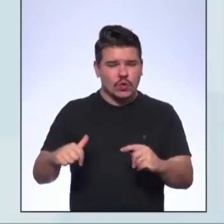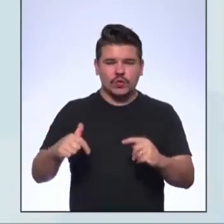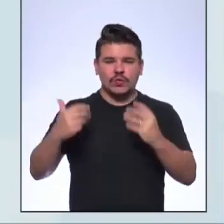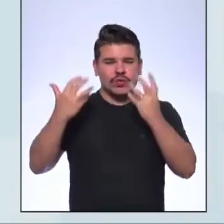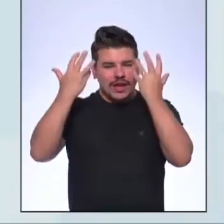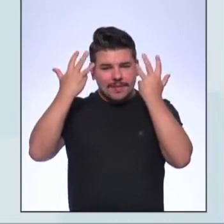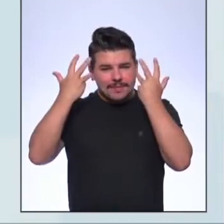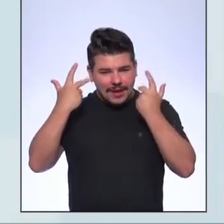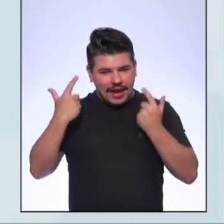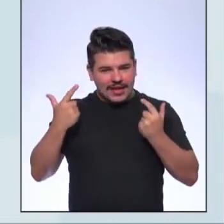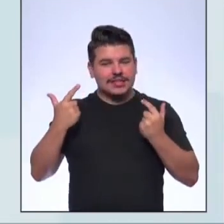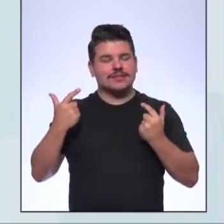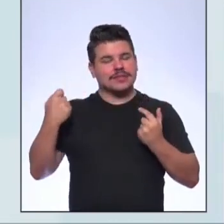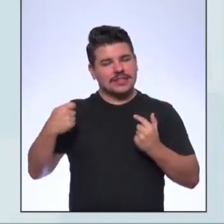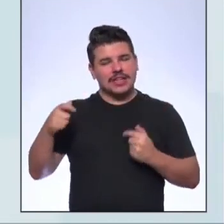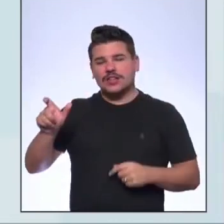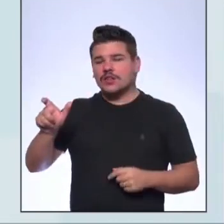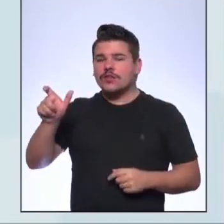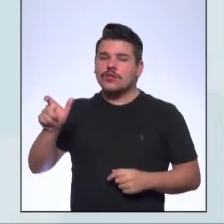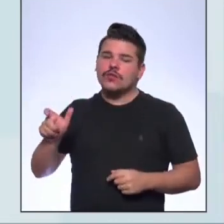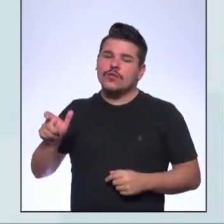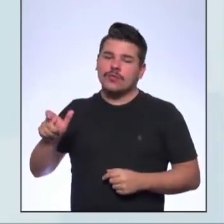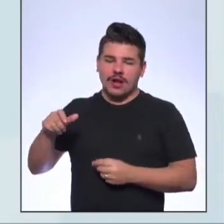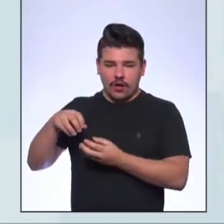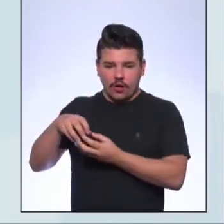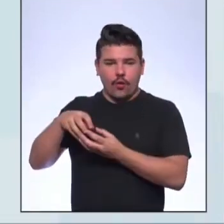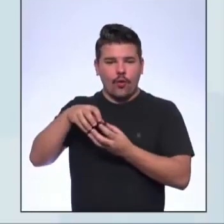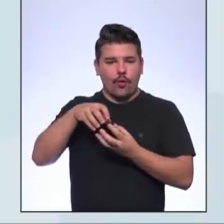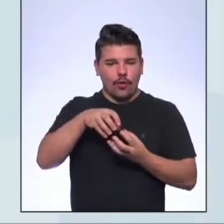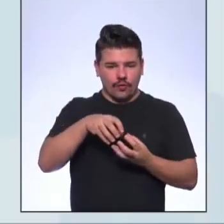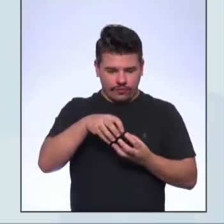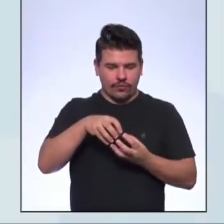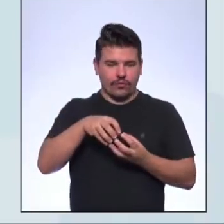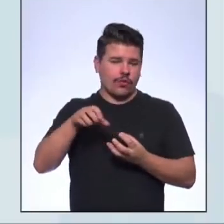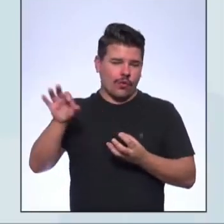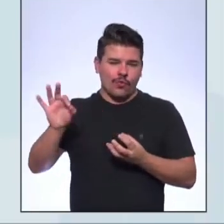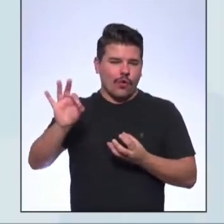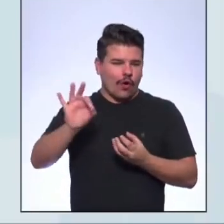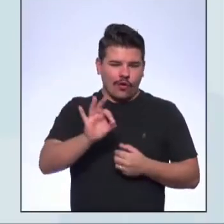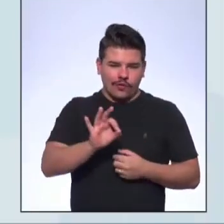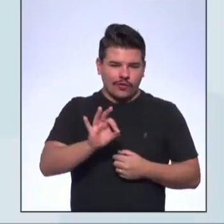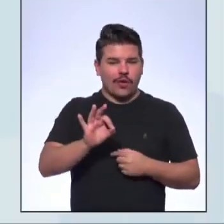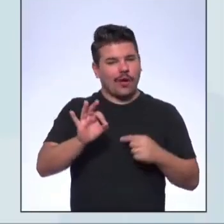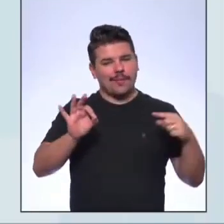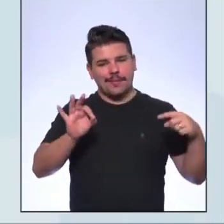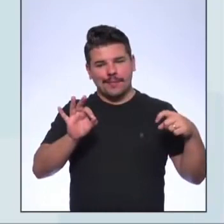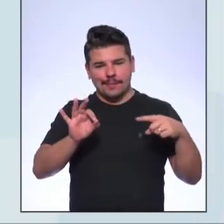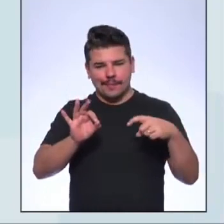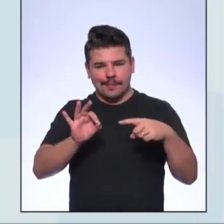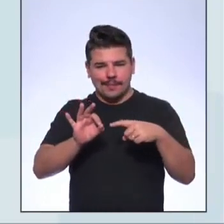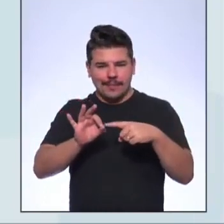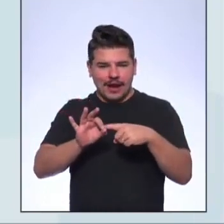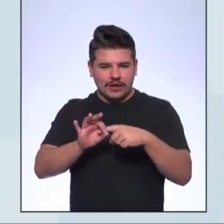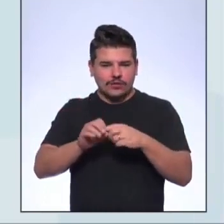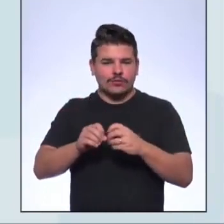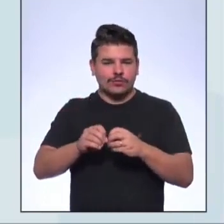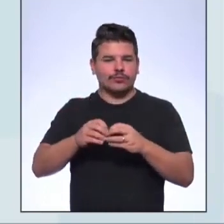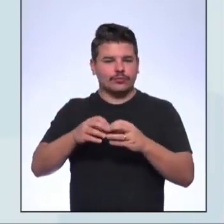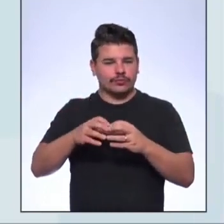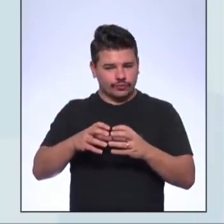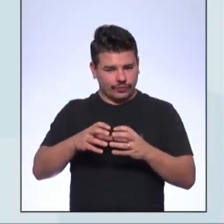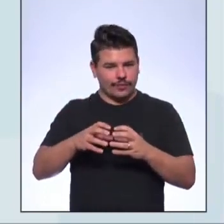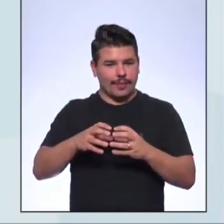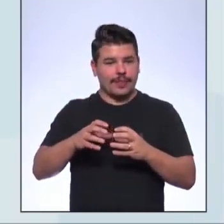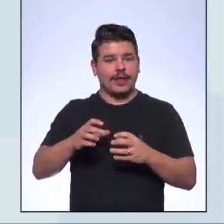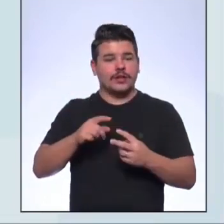partir do ovo de uma fêmea e que fosse fecundado por um macho. E a partir daí surgiram duas teorias. Uma delas